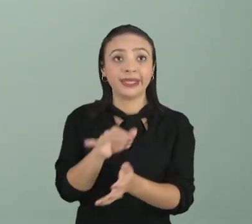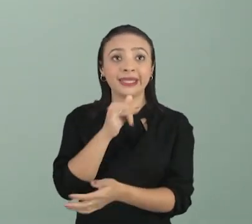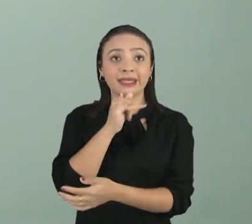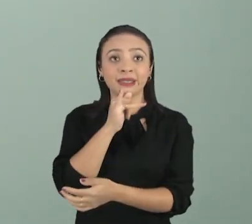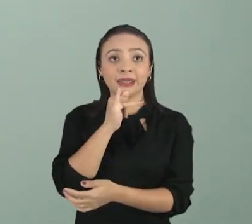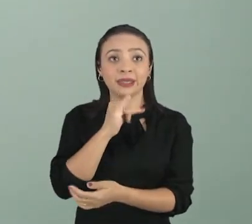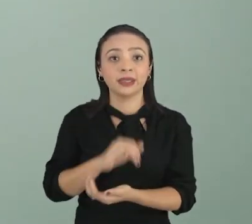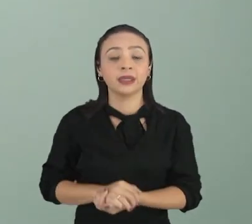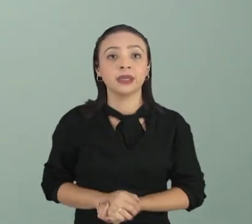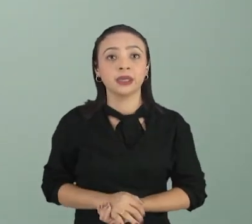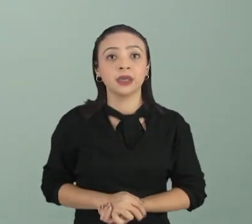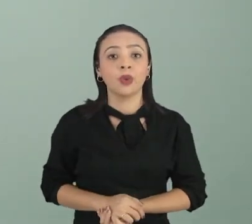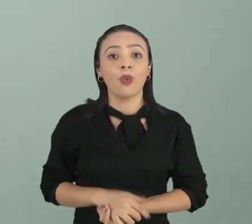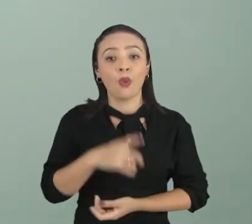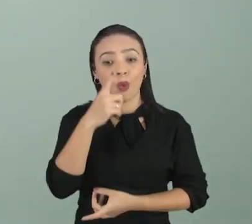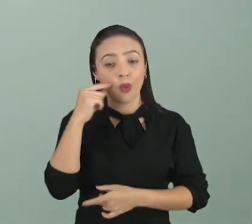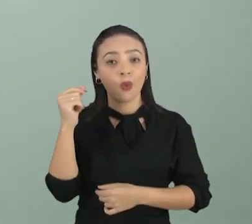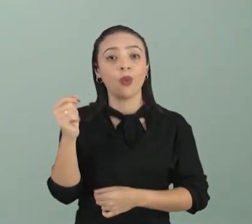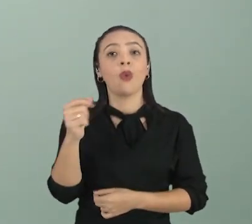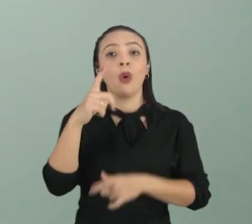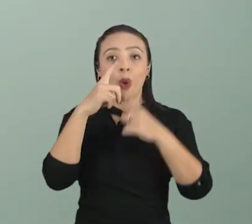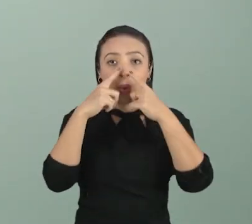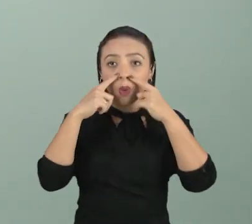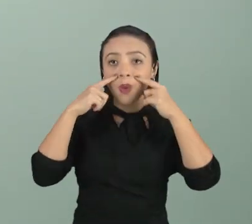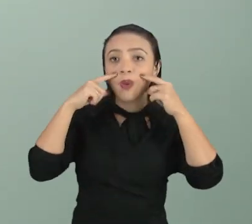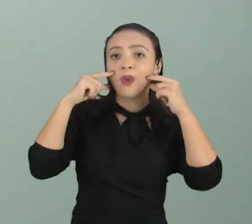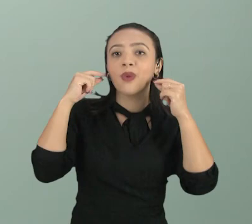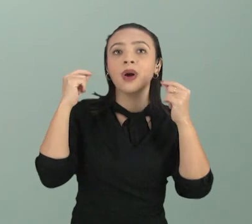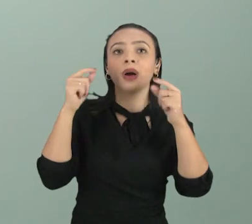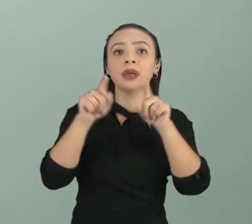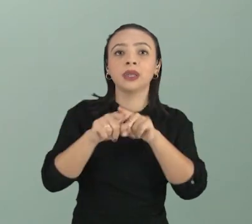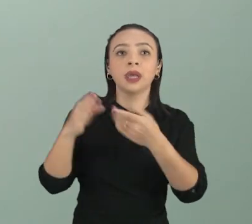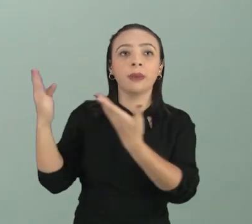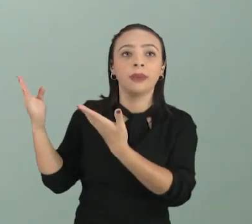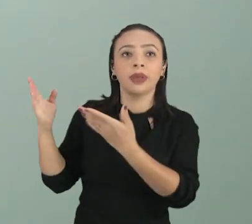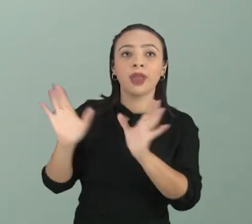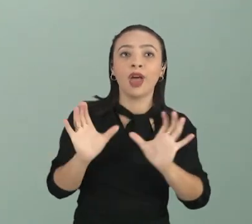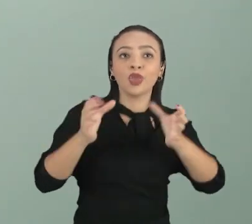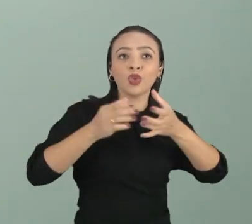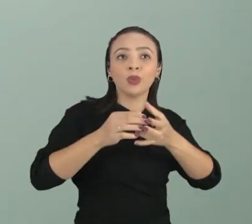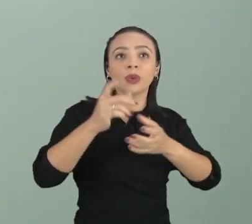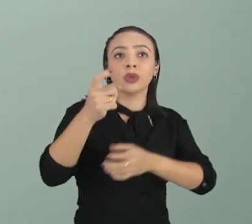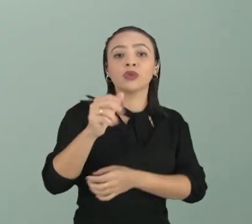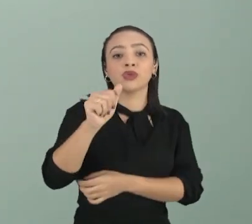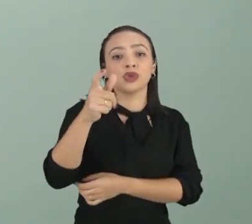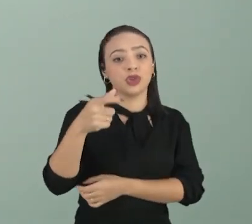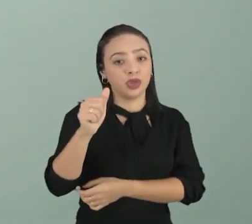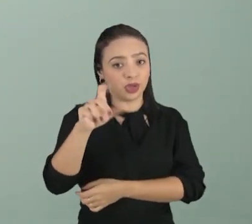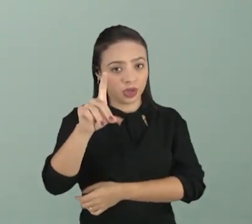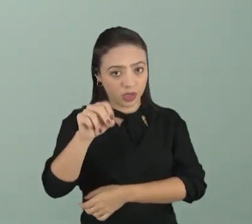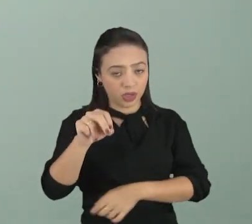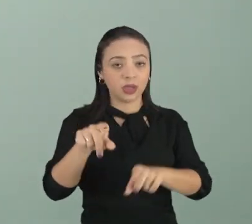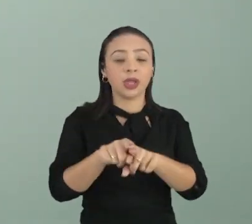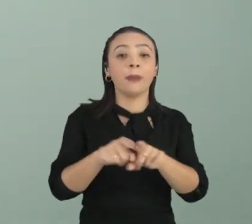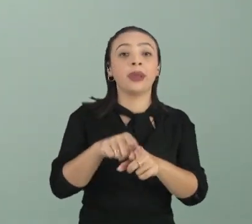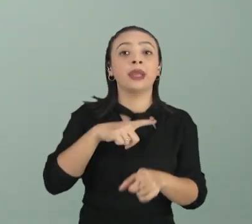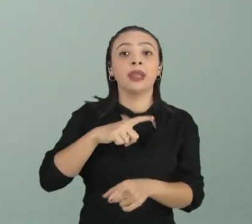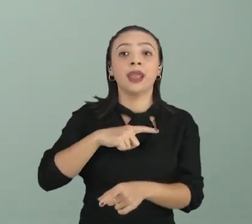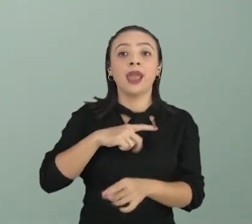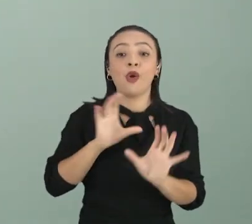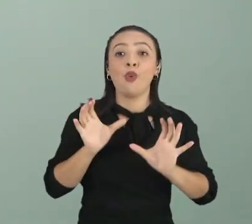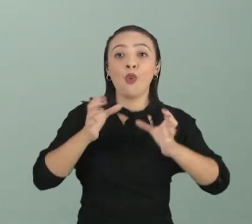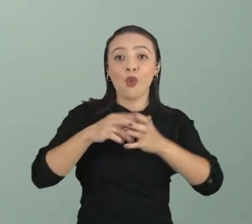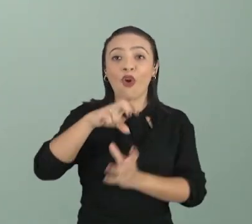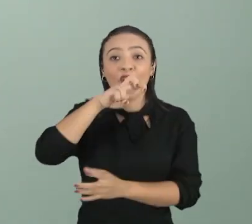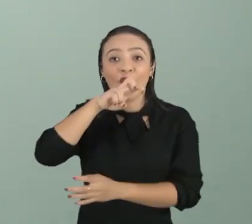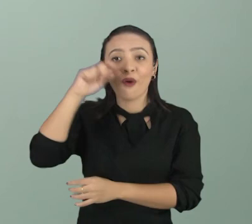como Garfield, no caso da que vocês estão vendo, a Turma do Chachado, nós temos, por exemplo, a Turma da Mônica. Então,